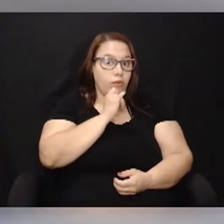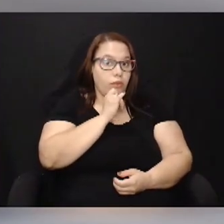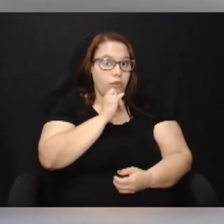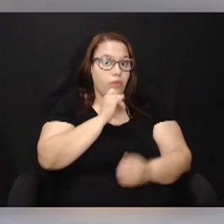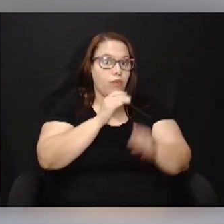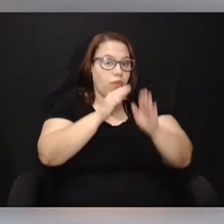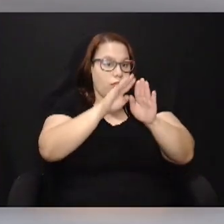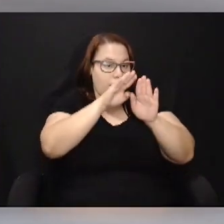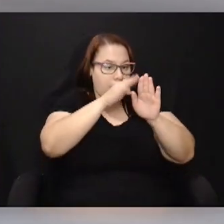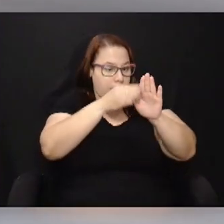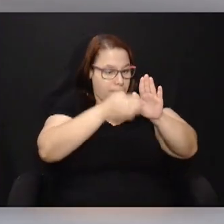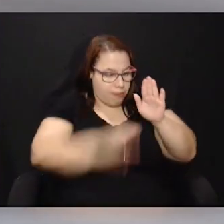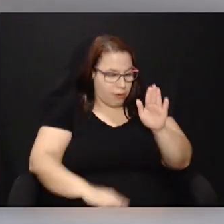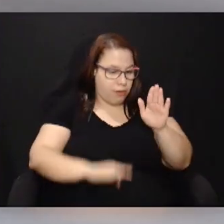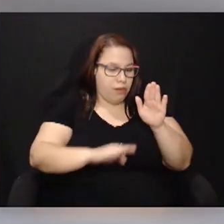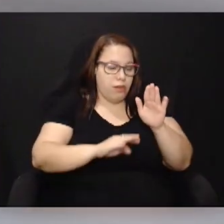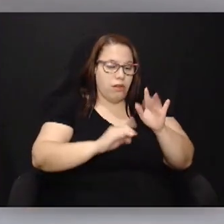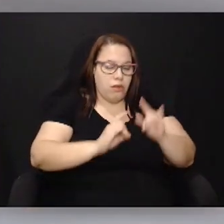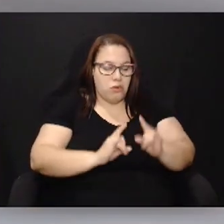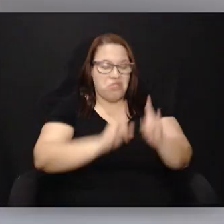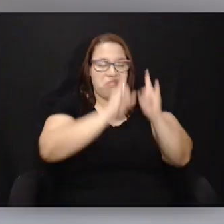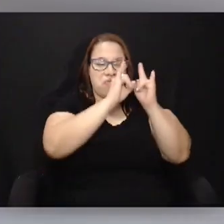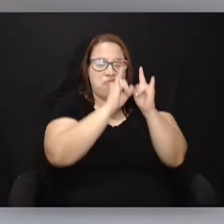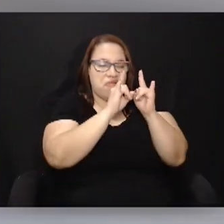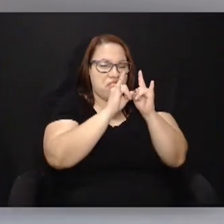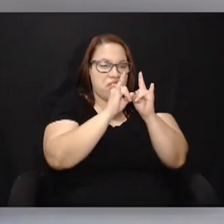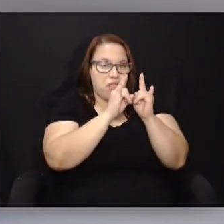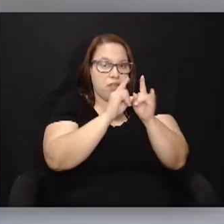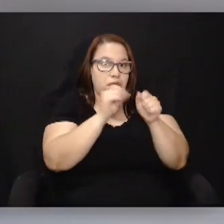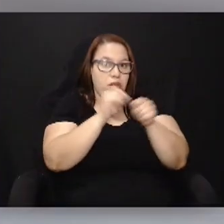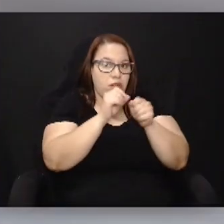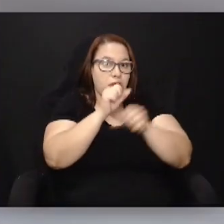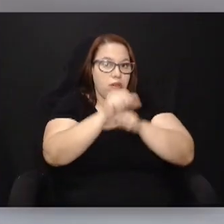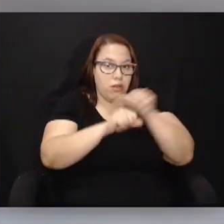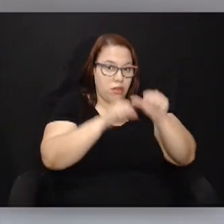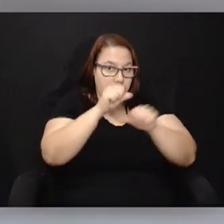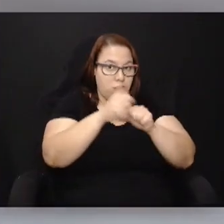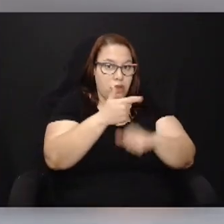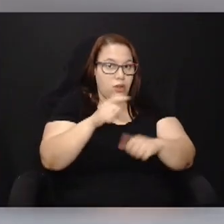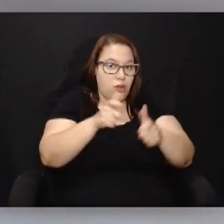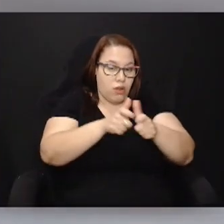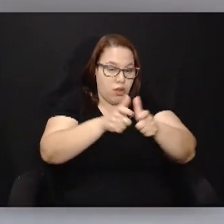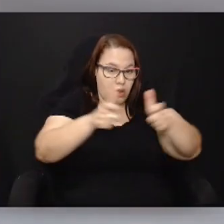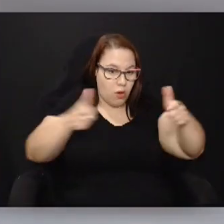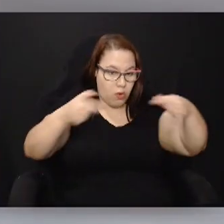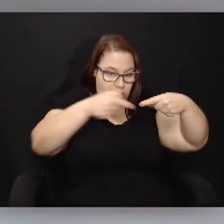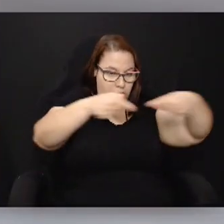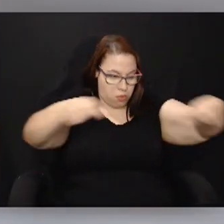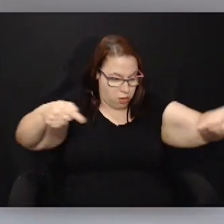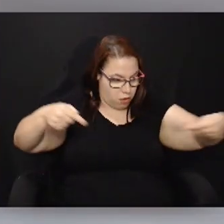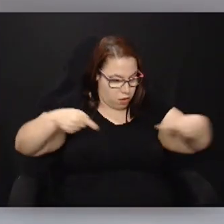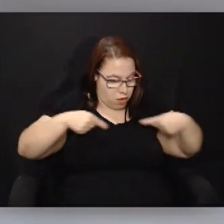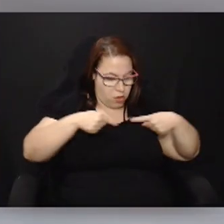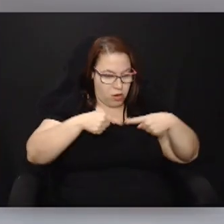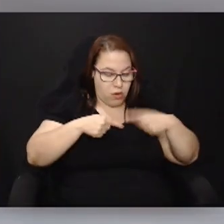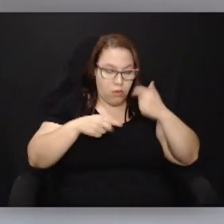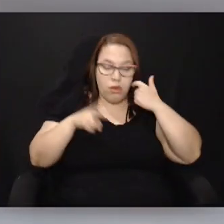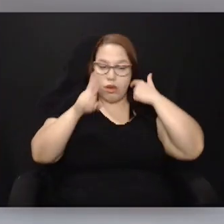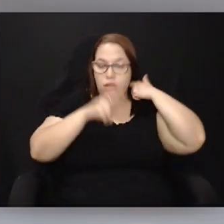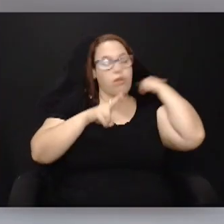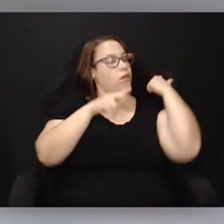uma edificação, ele vai fazer uma reforma sem um aumento, né, da área útil